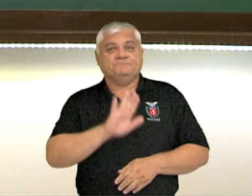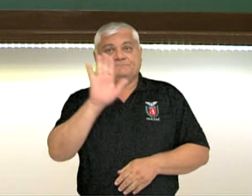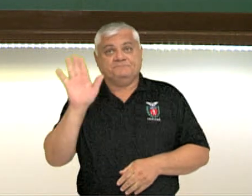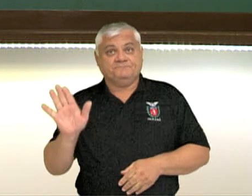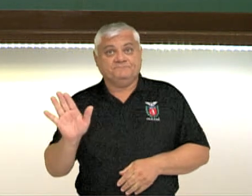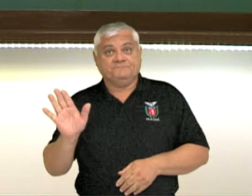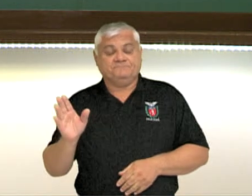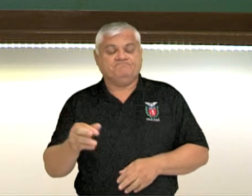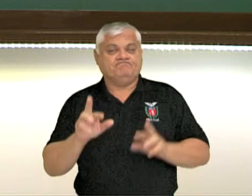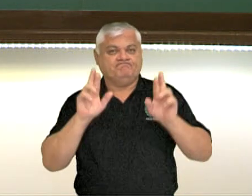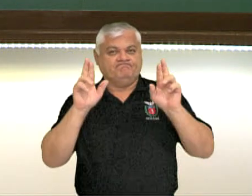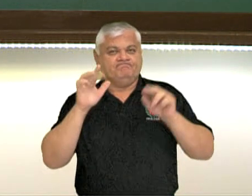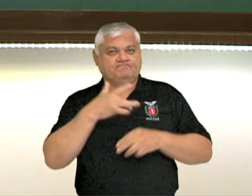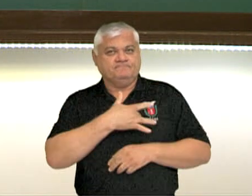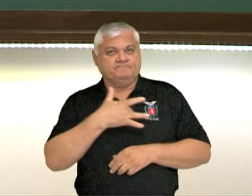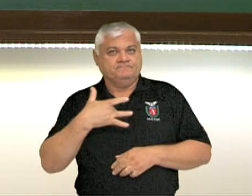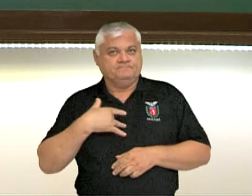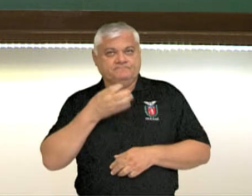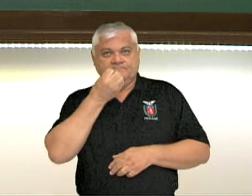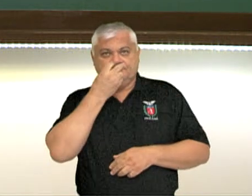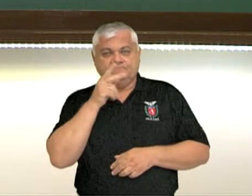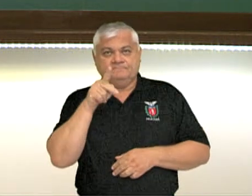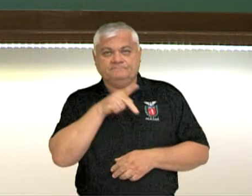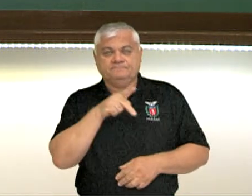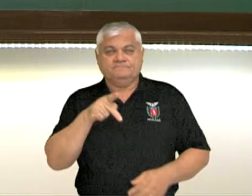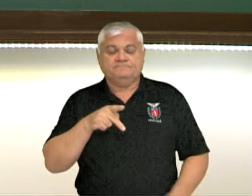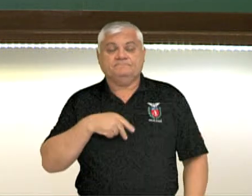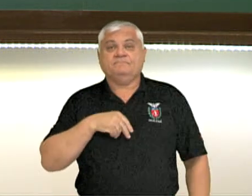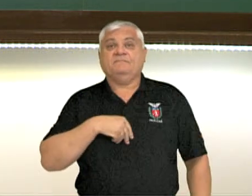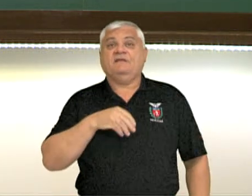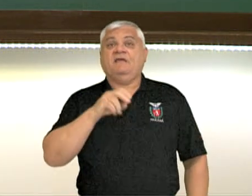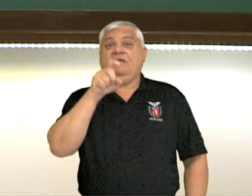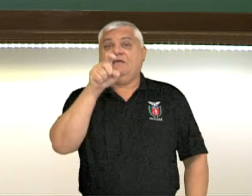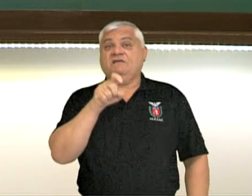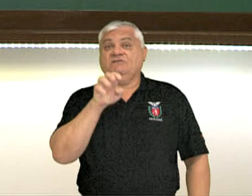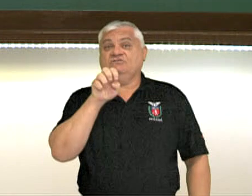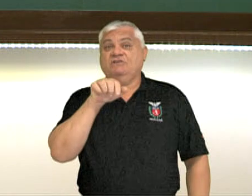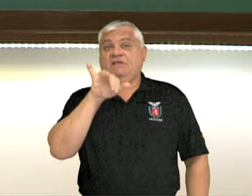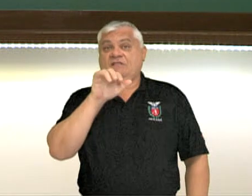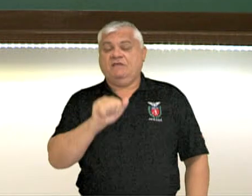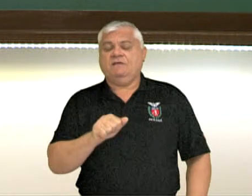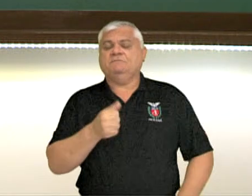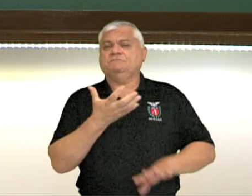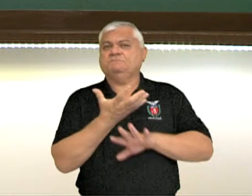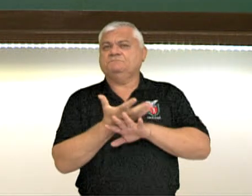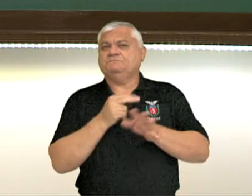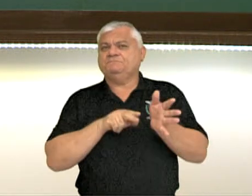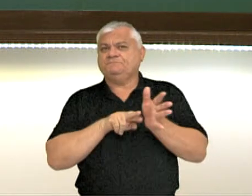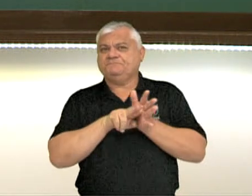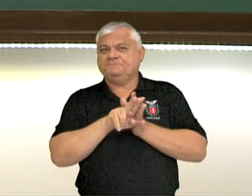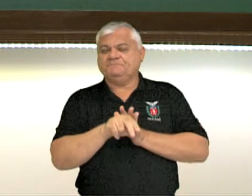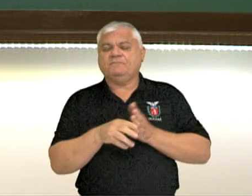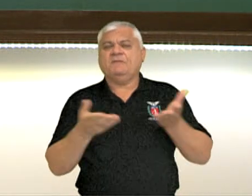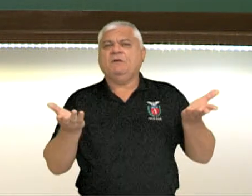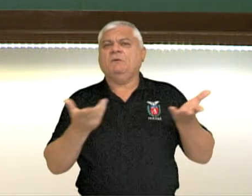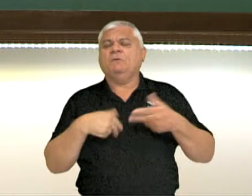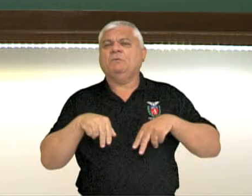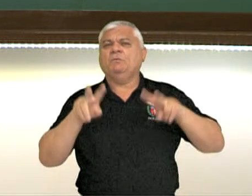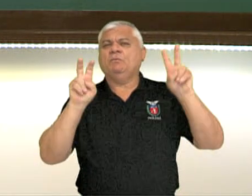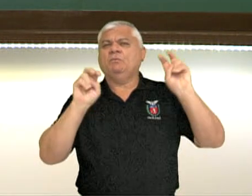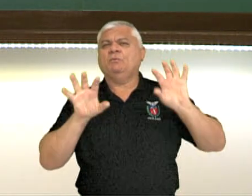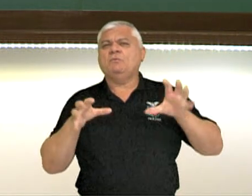Olá, pessoal! Espero que todos estejam bem. Aqui é a professora Xênia, da disciplina de Biologia, e hoje a gente vai trabalhar um